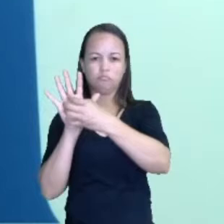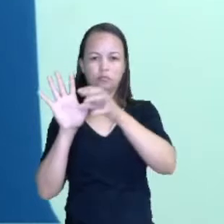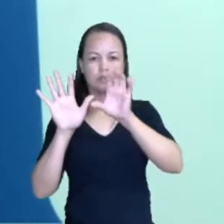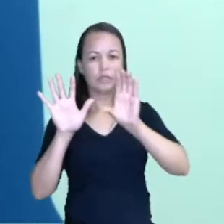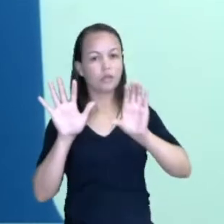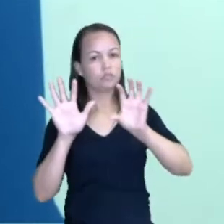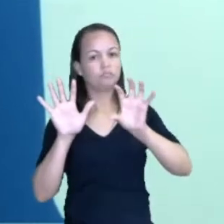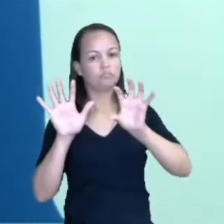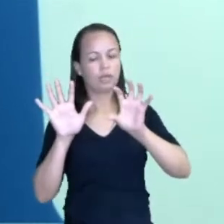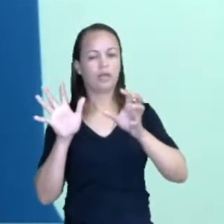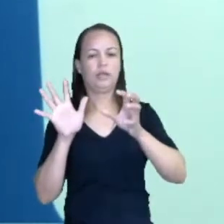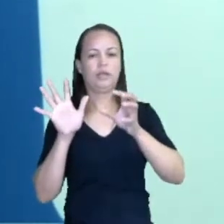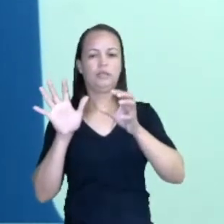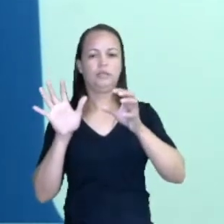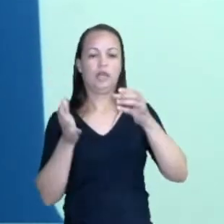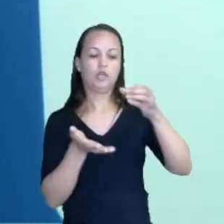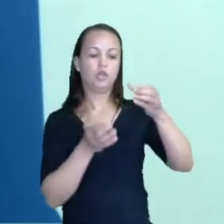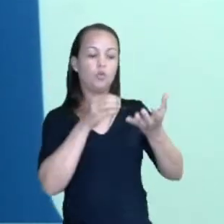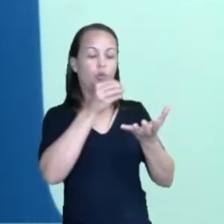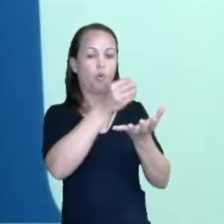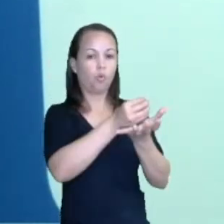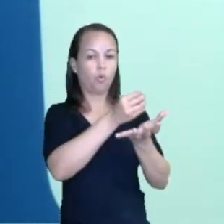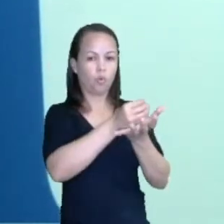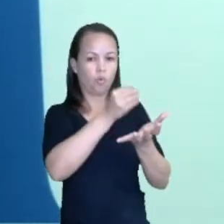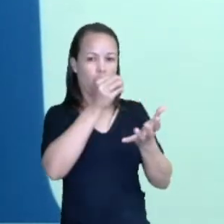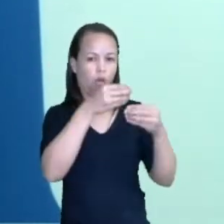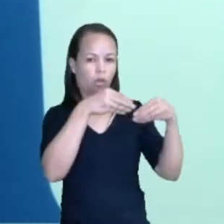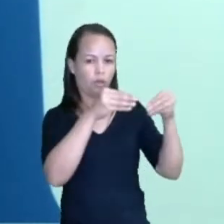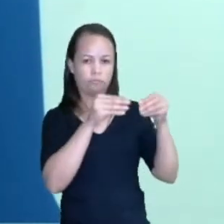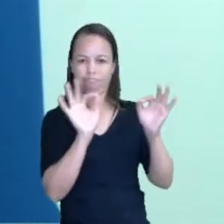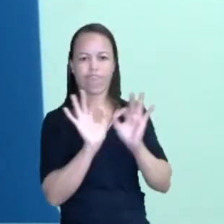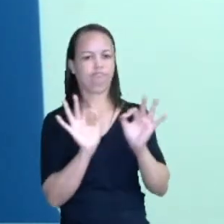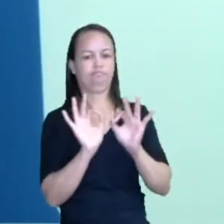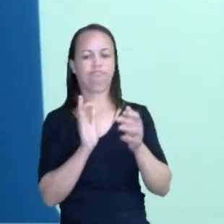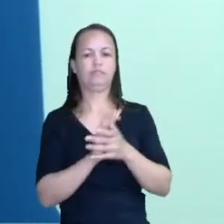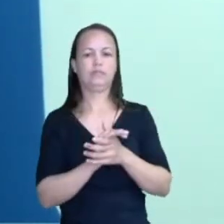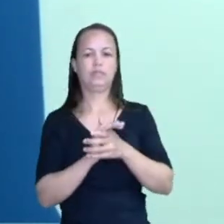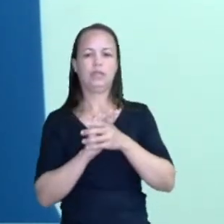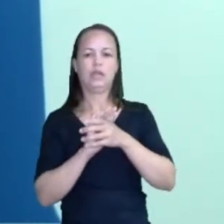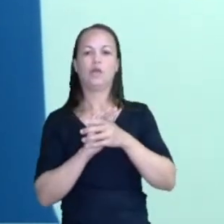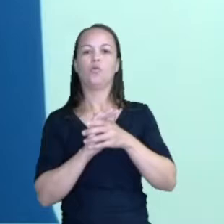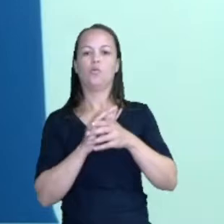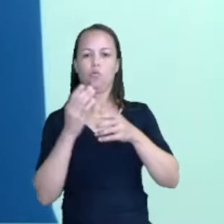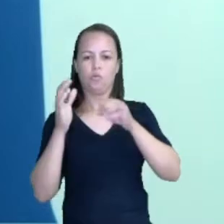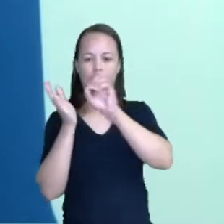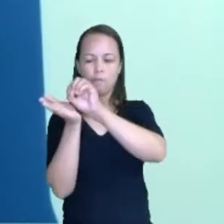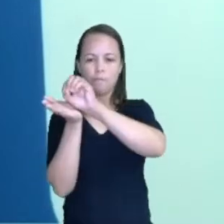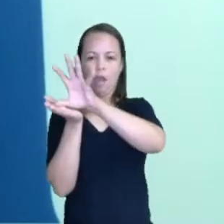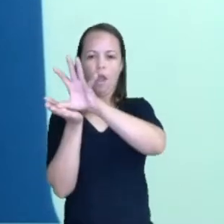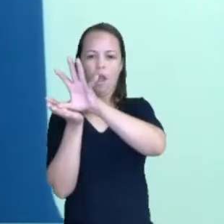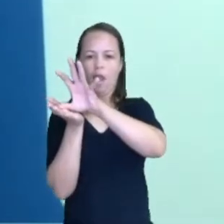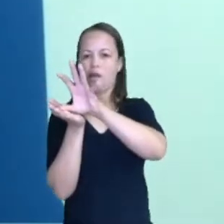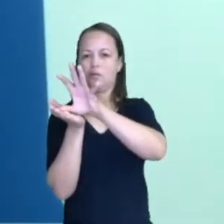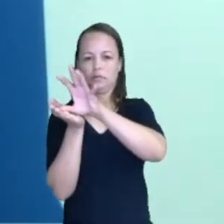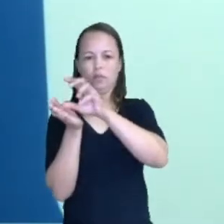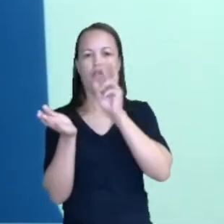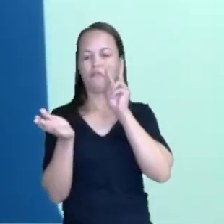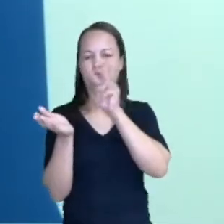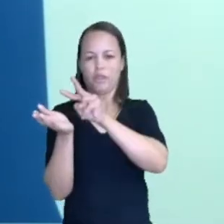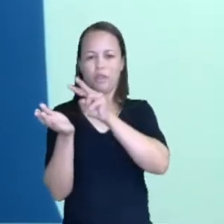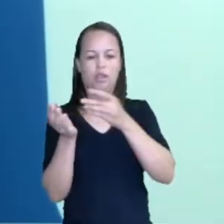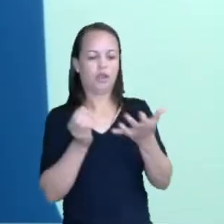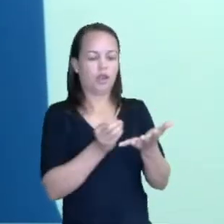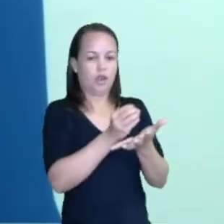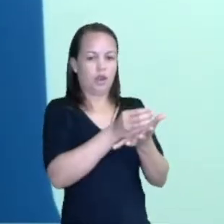passo que o copinho de plástico aqui, não. Esse consegue refletir a luminosidade, esse daqui é opaco, ele não consegue